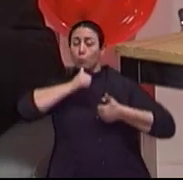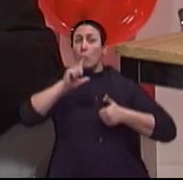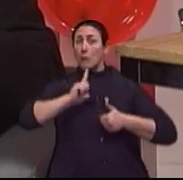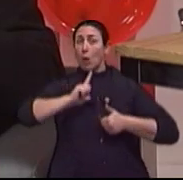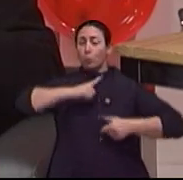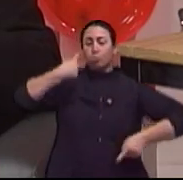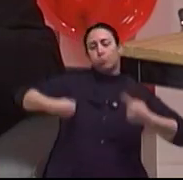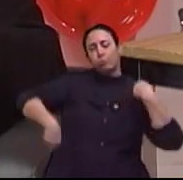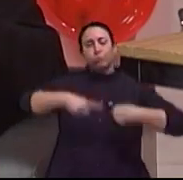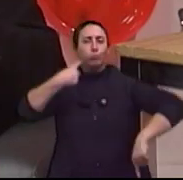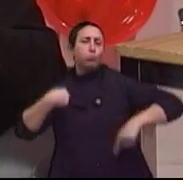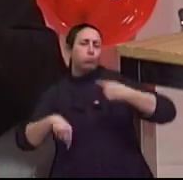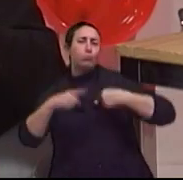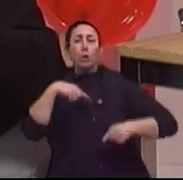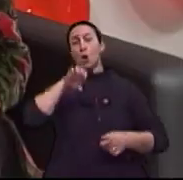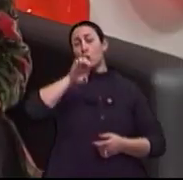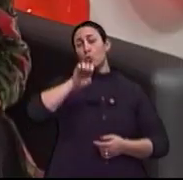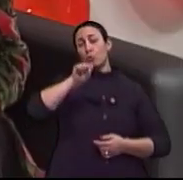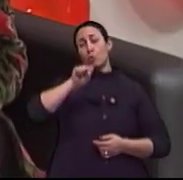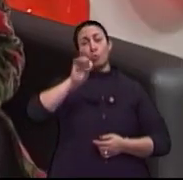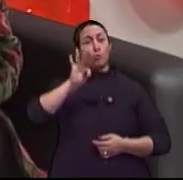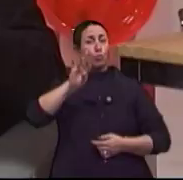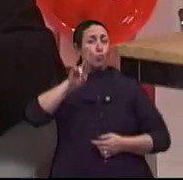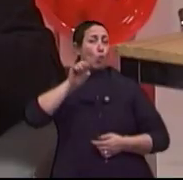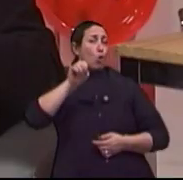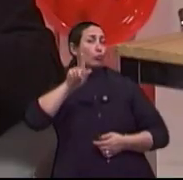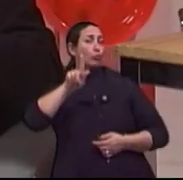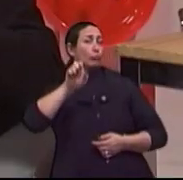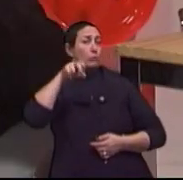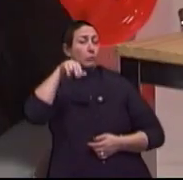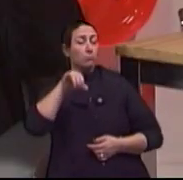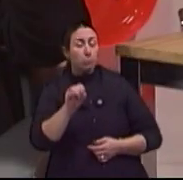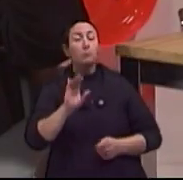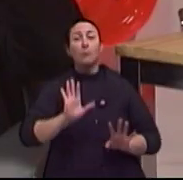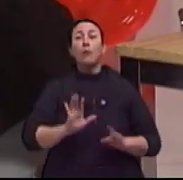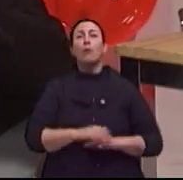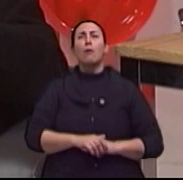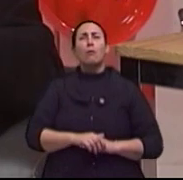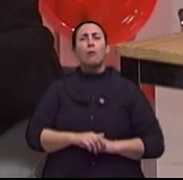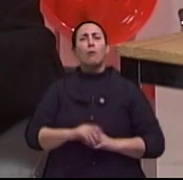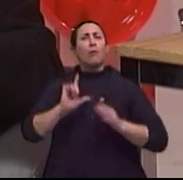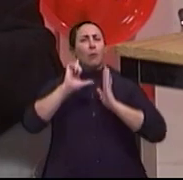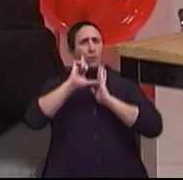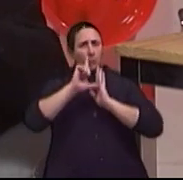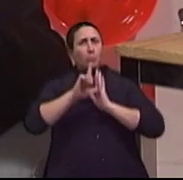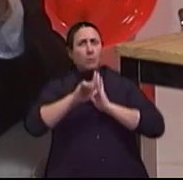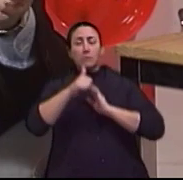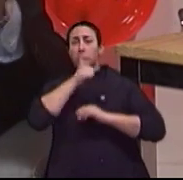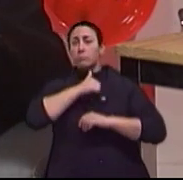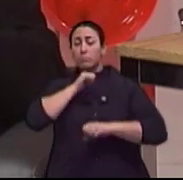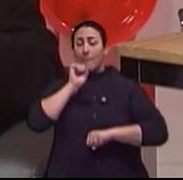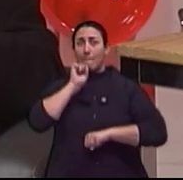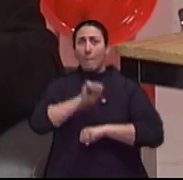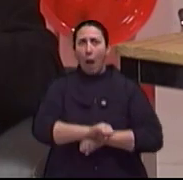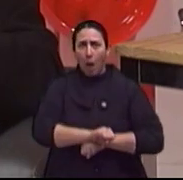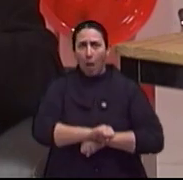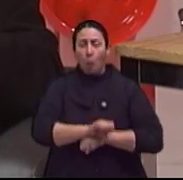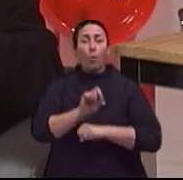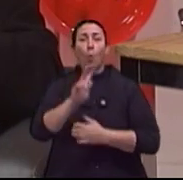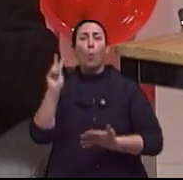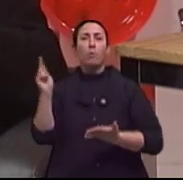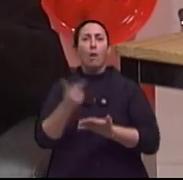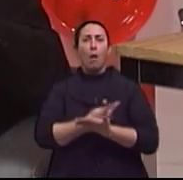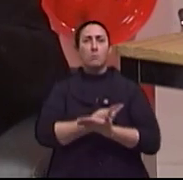estrogênios ahok quando ocorre com advento da menopausa há uma queda brusca dos hormônios